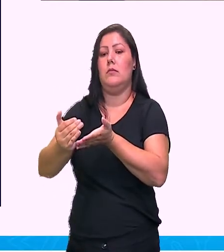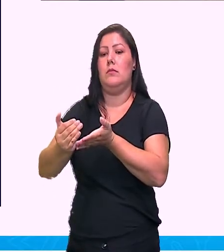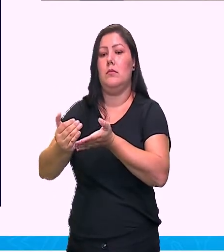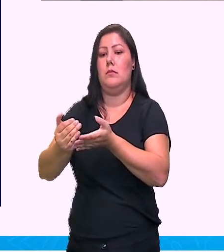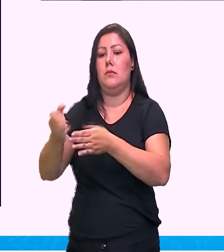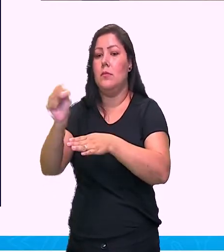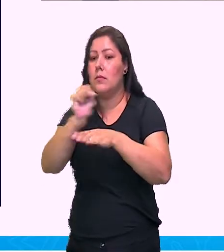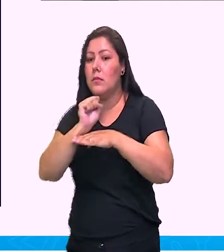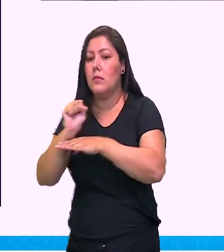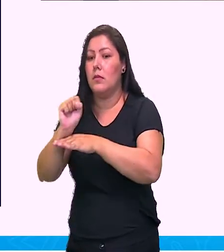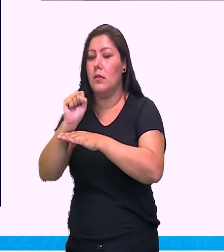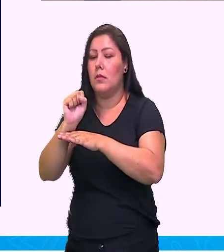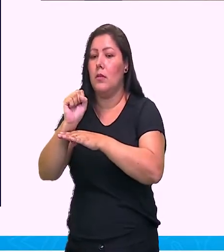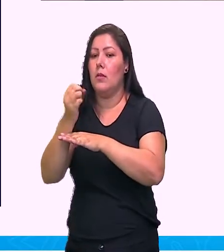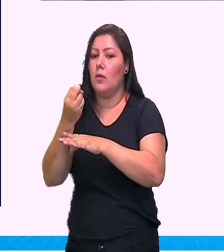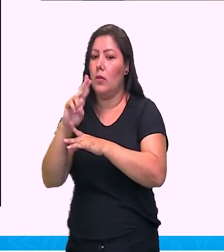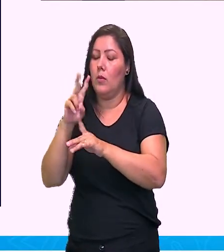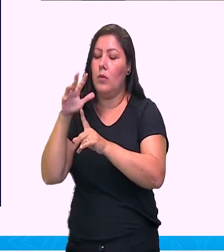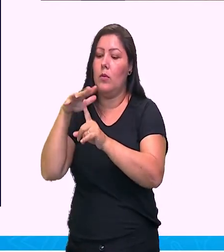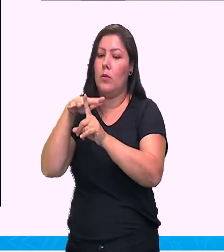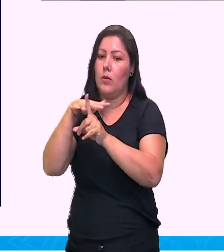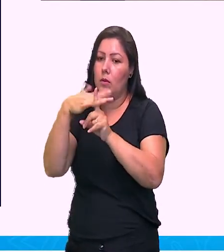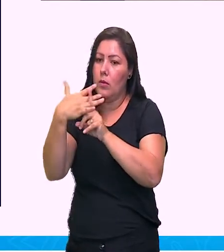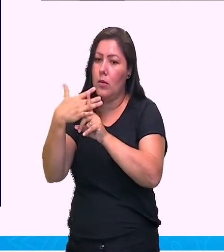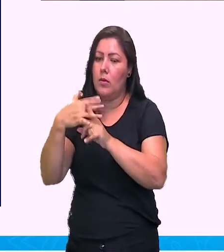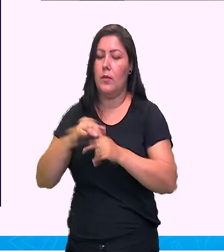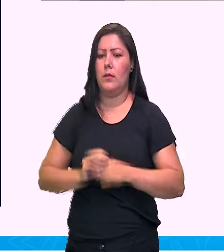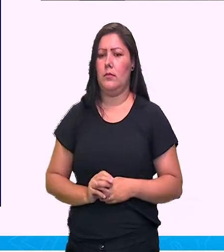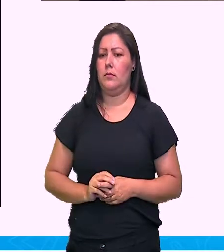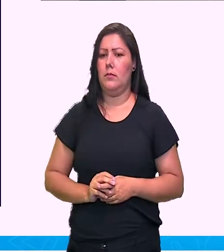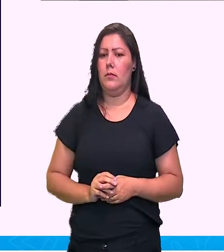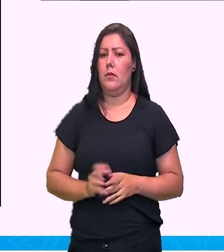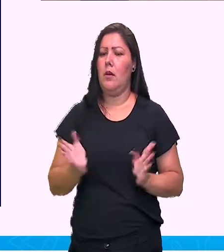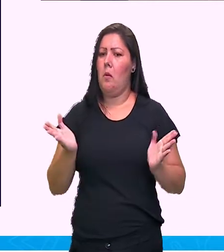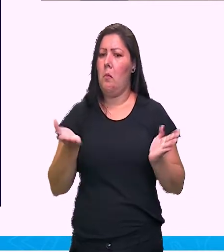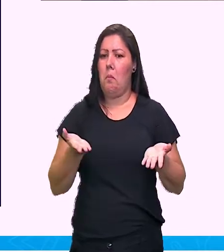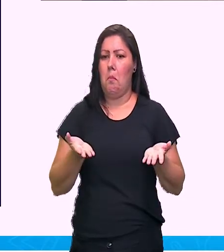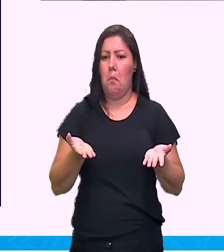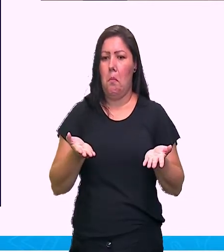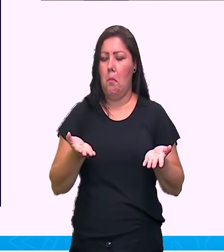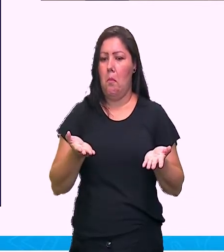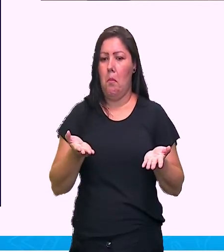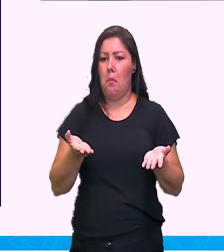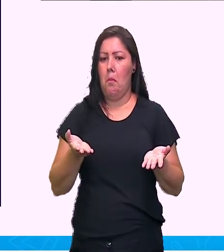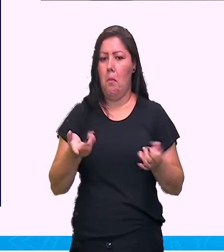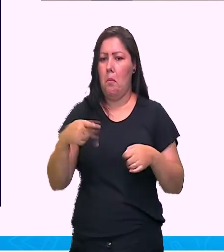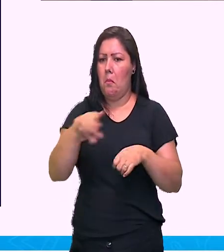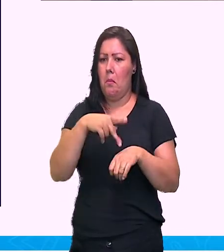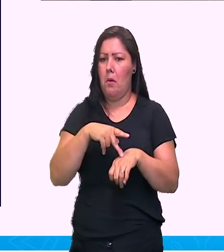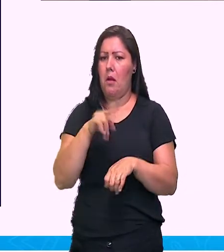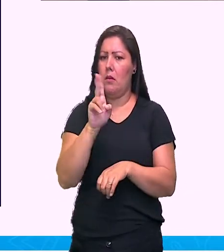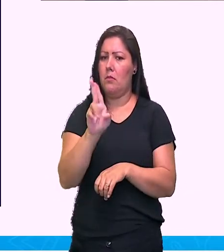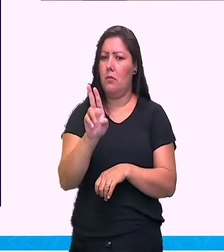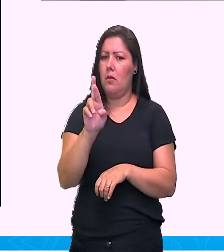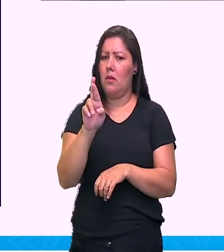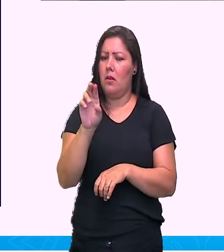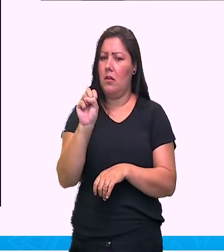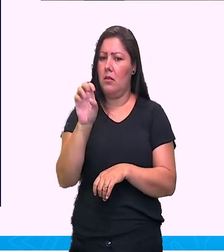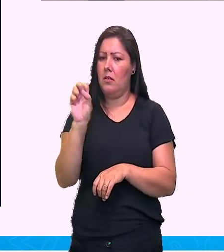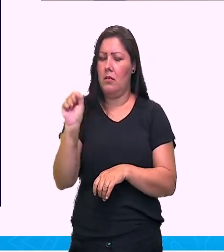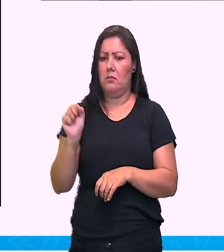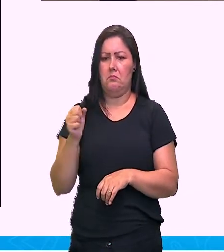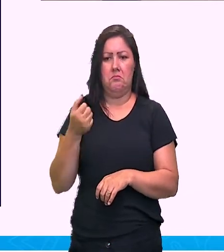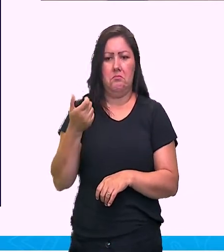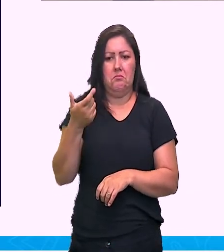Hoje, você não vê essa sigla, tá? E você dificilmente ouve a pessoa falar União